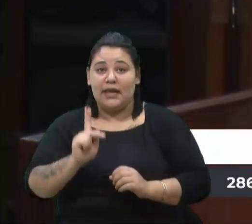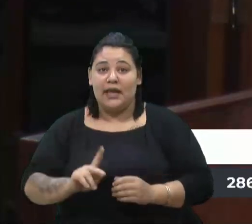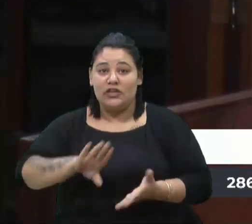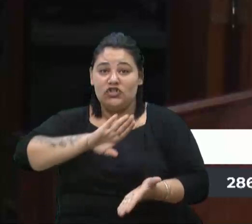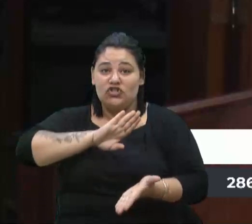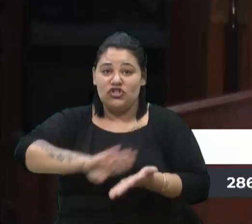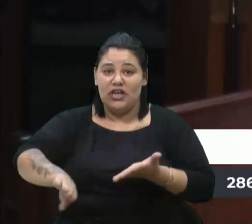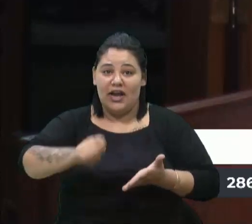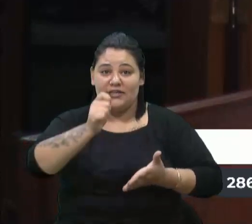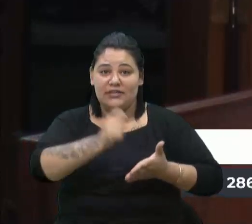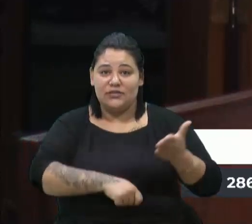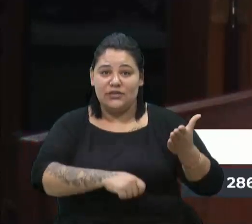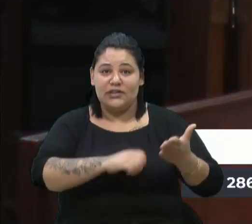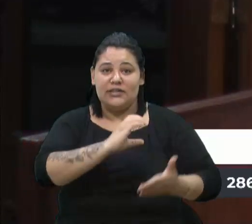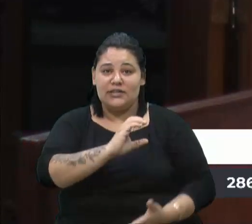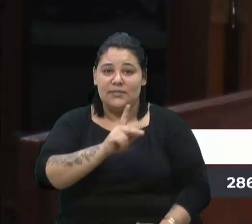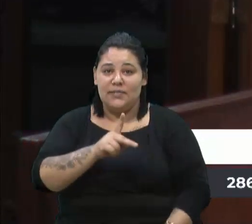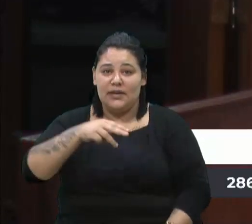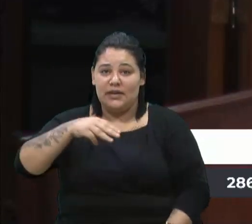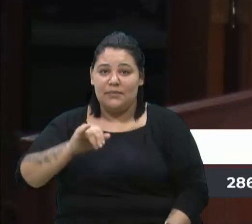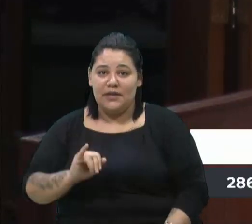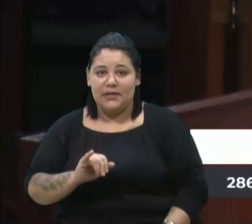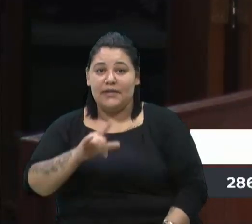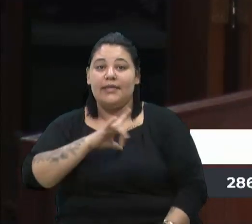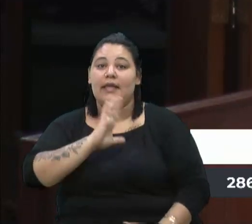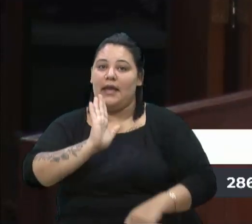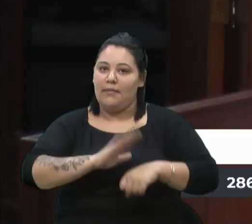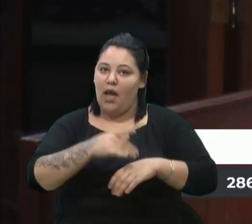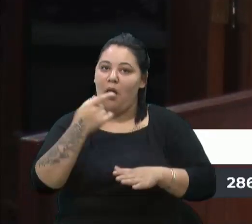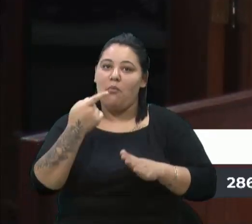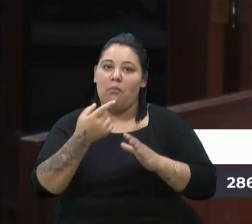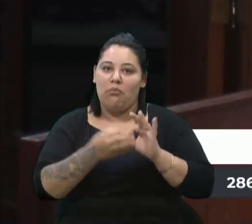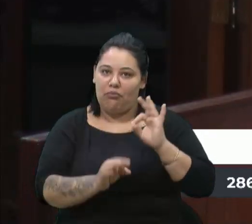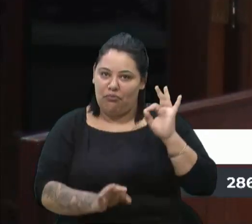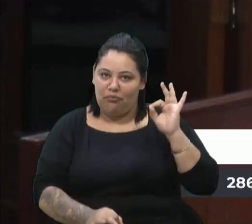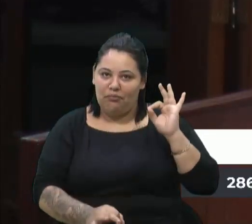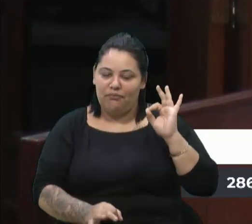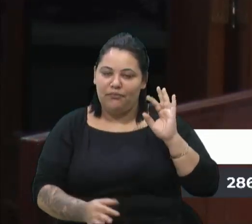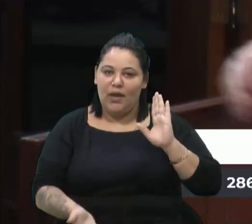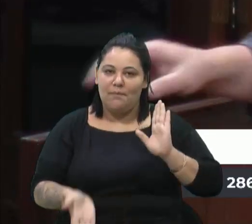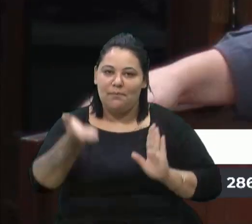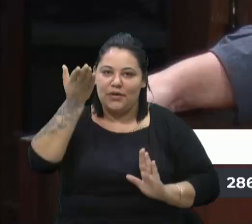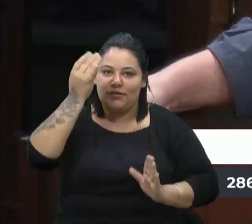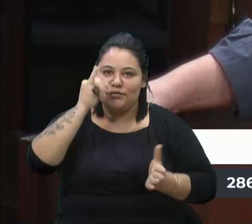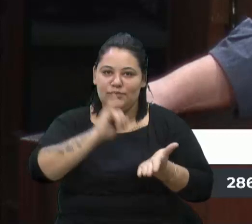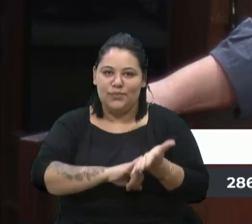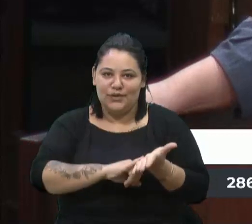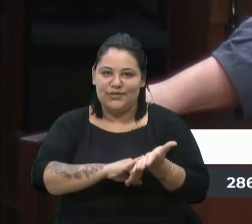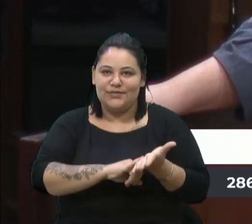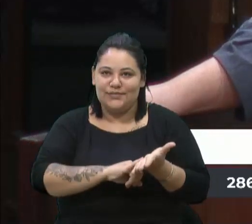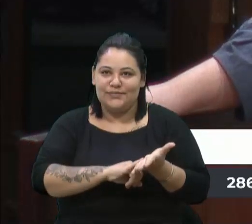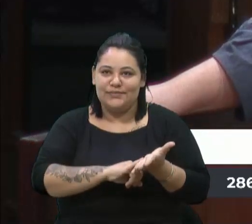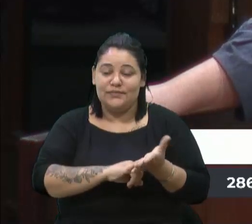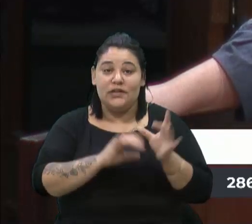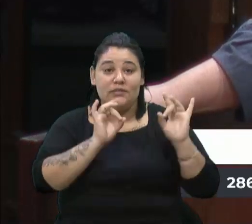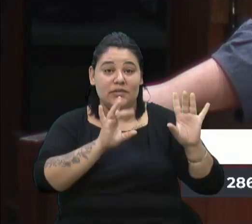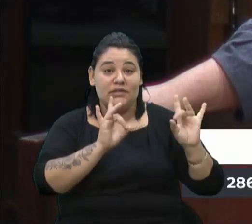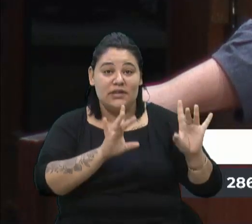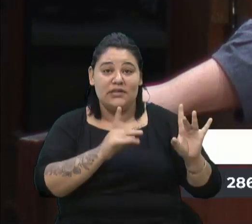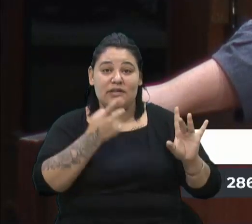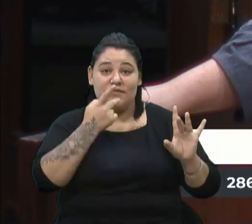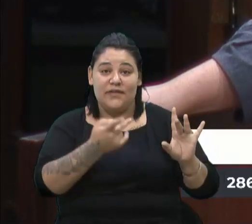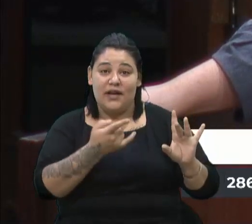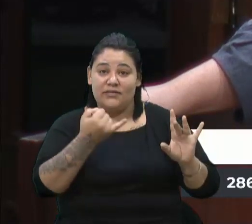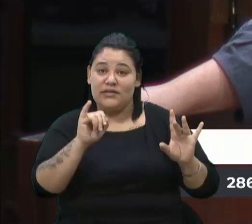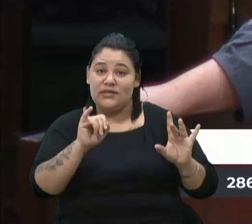vamos lá tem mais aumento de impostos especialistas afirmam que se a promessa do